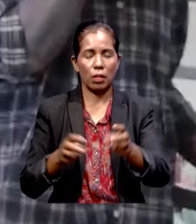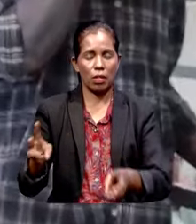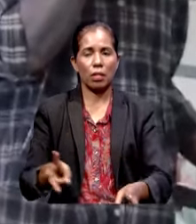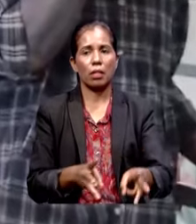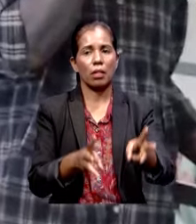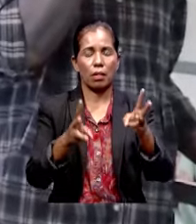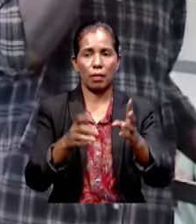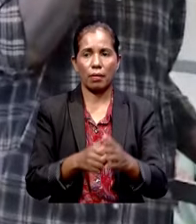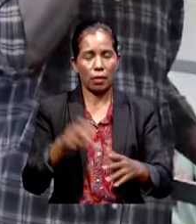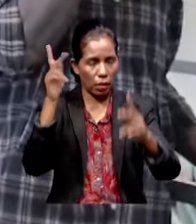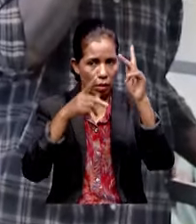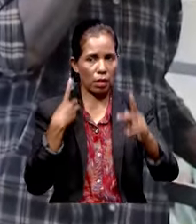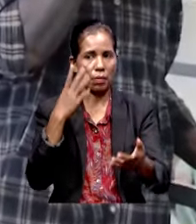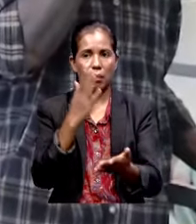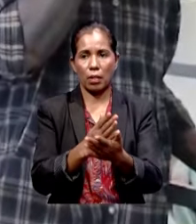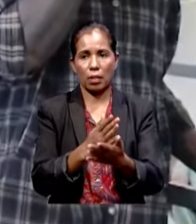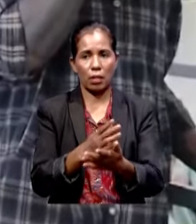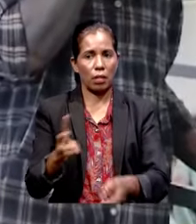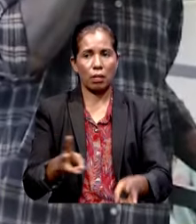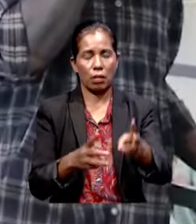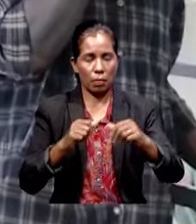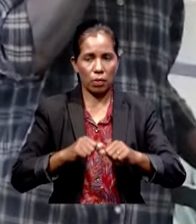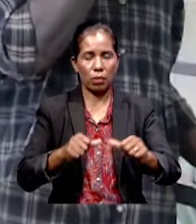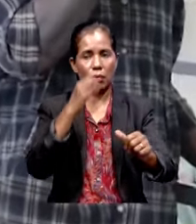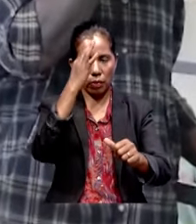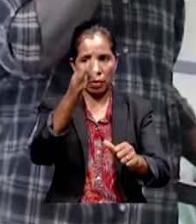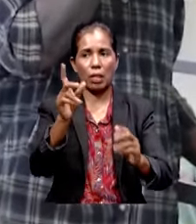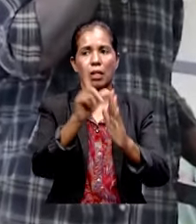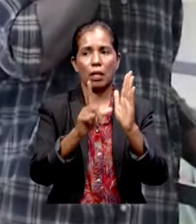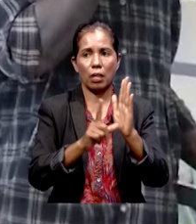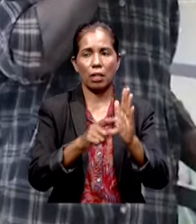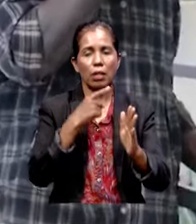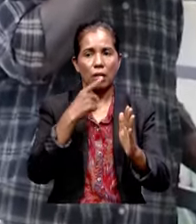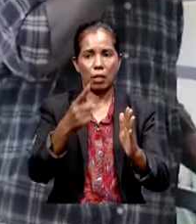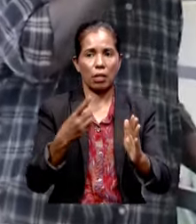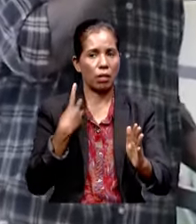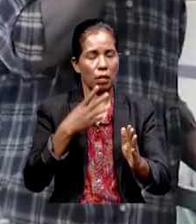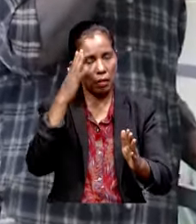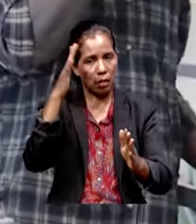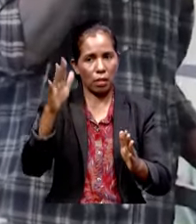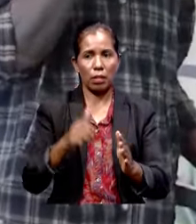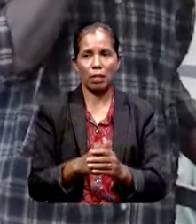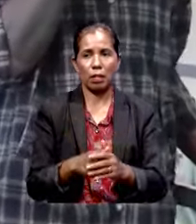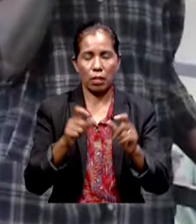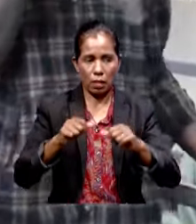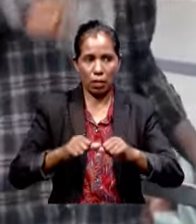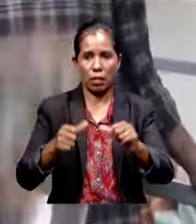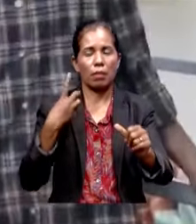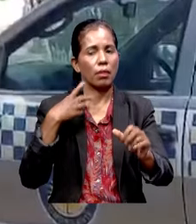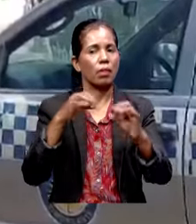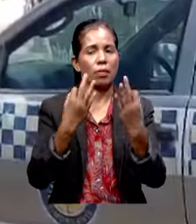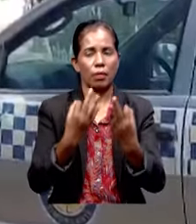legal kasu ni ami para ya dalang ni apo yang ten ser bau oi leida nebe hatti bu leida amos laru maten ten ser bau yang